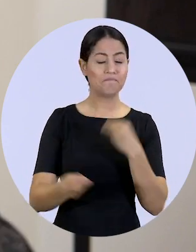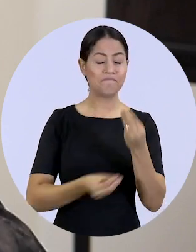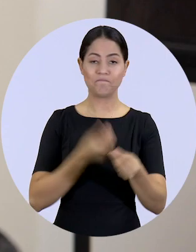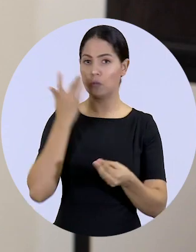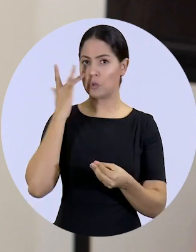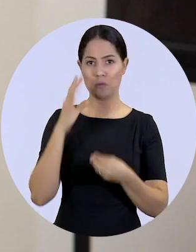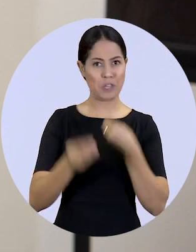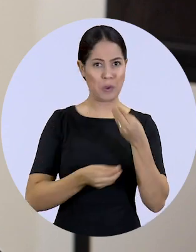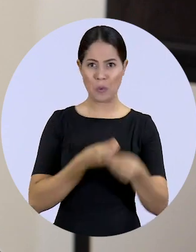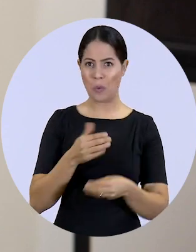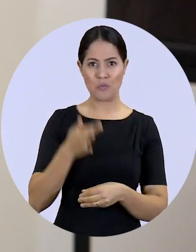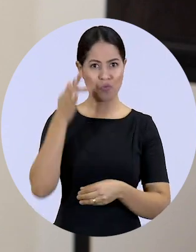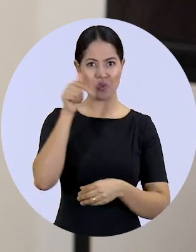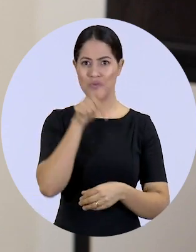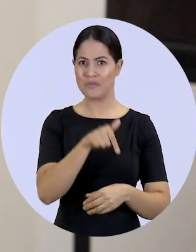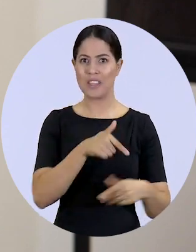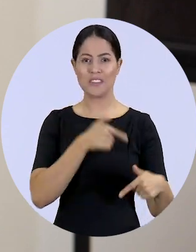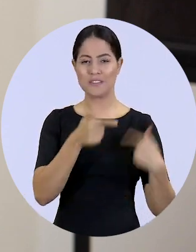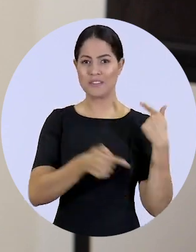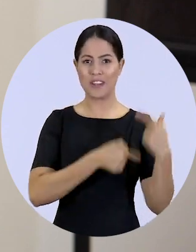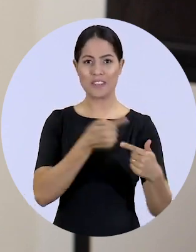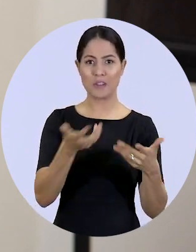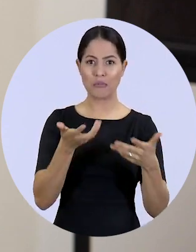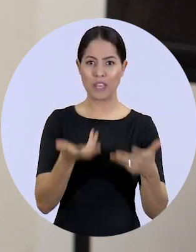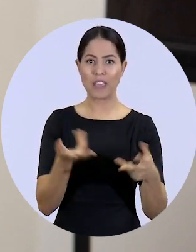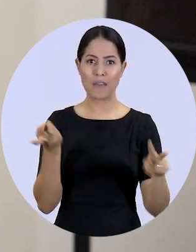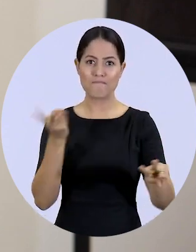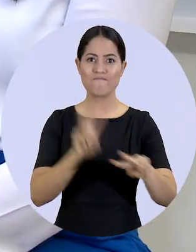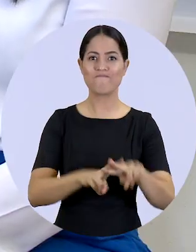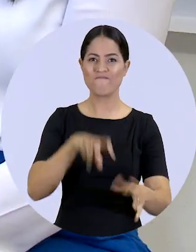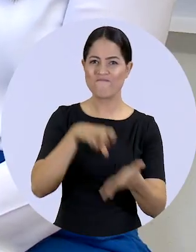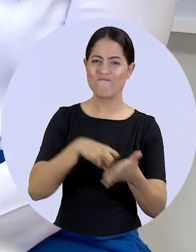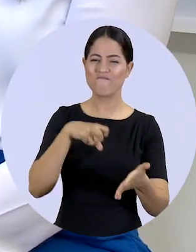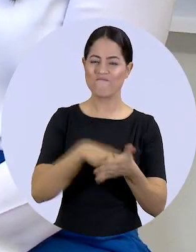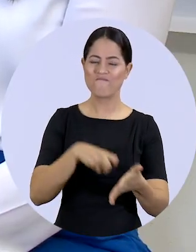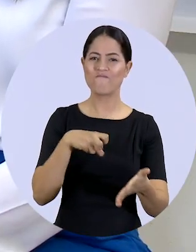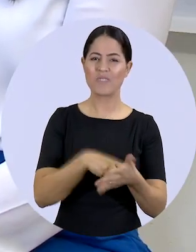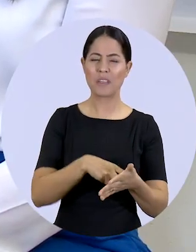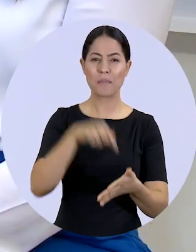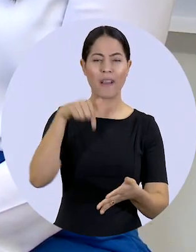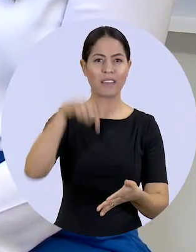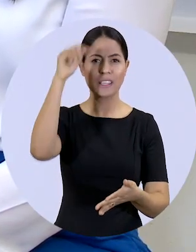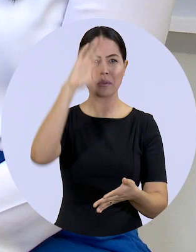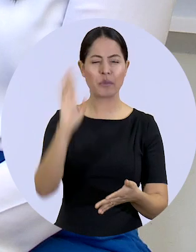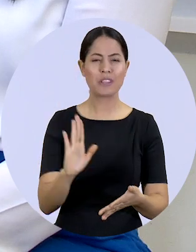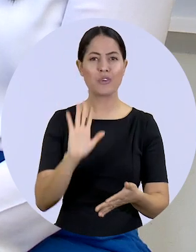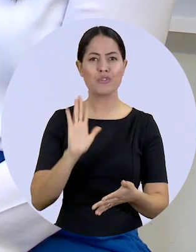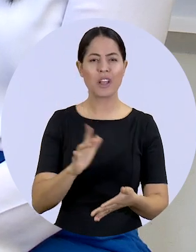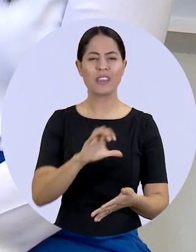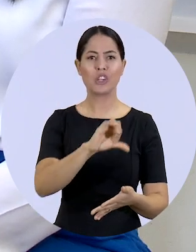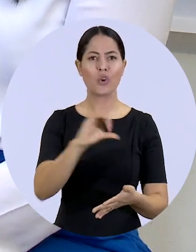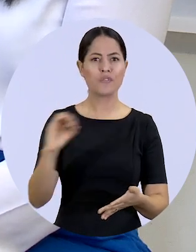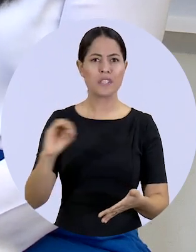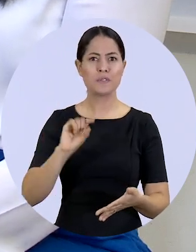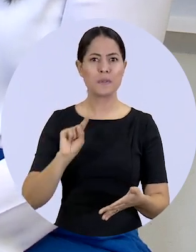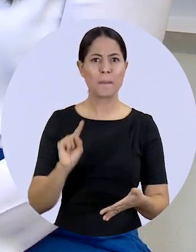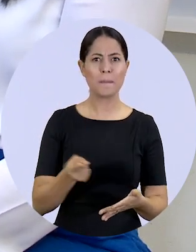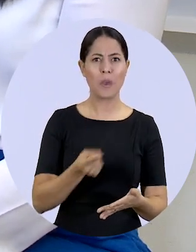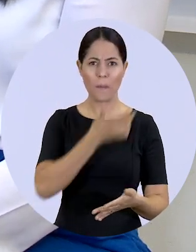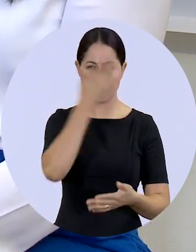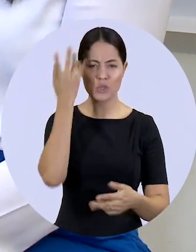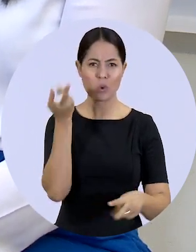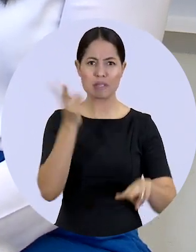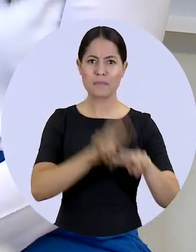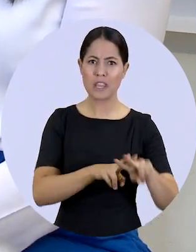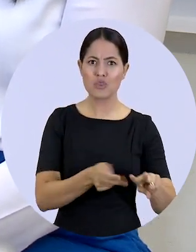dar nessa geração que prioriza o punitivismo num país onde tem quase 900 mil presos,